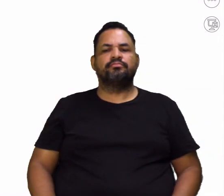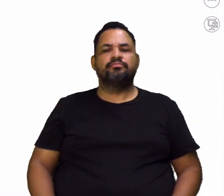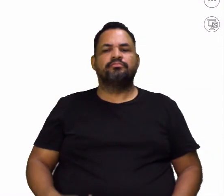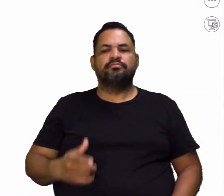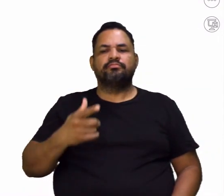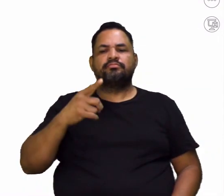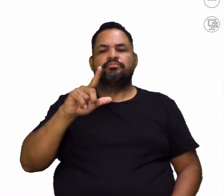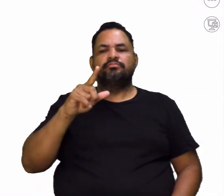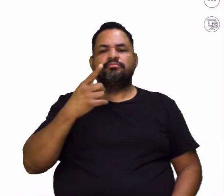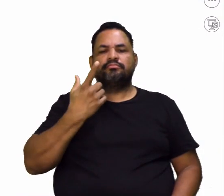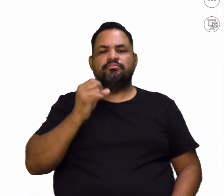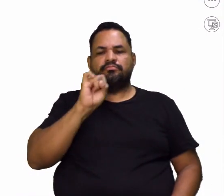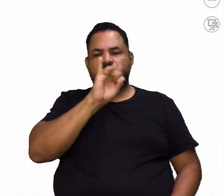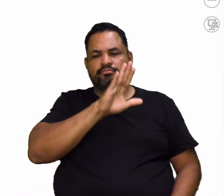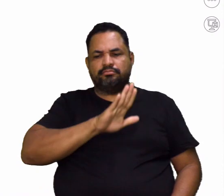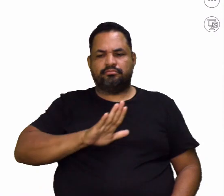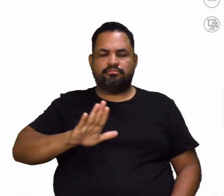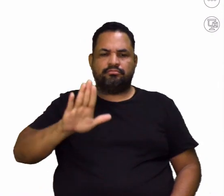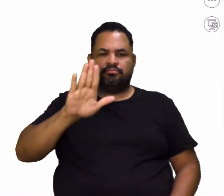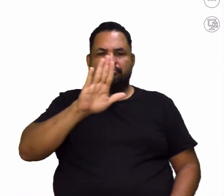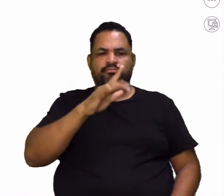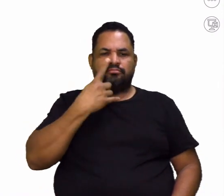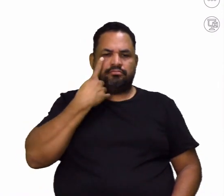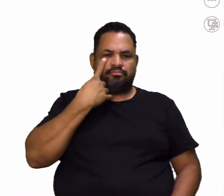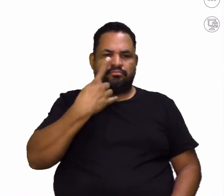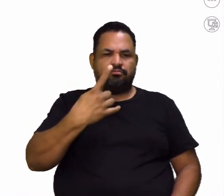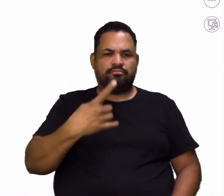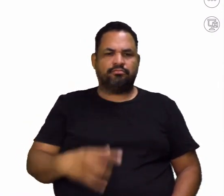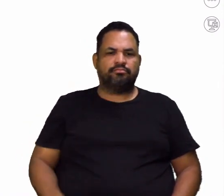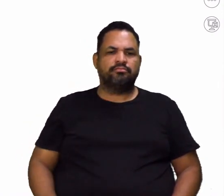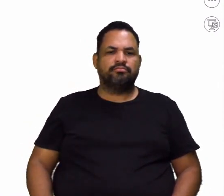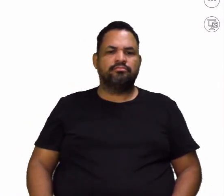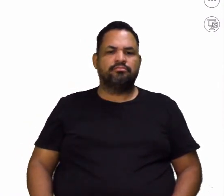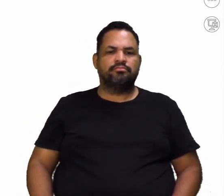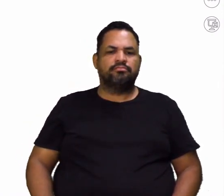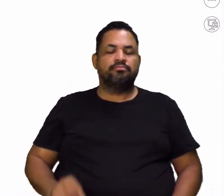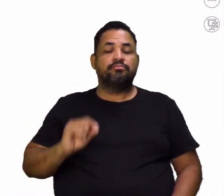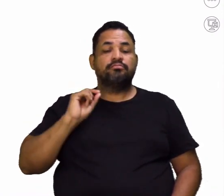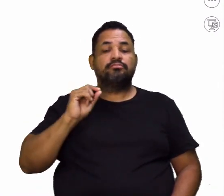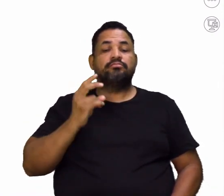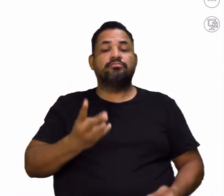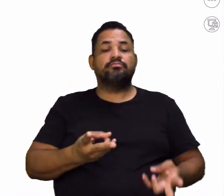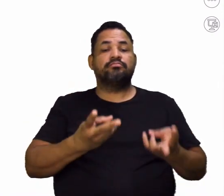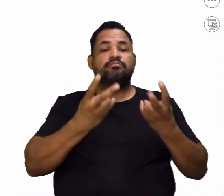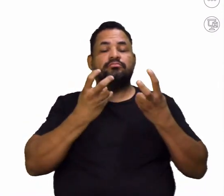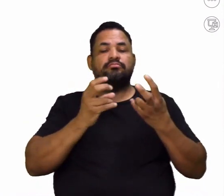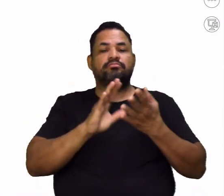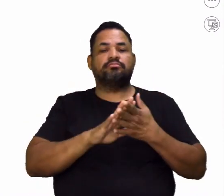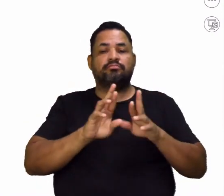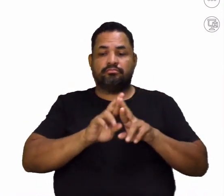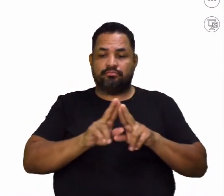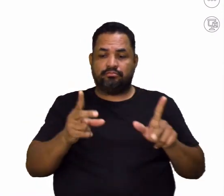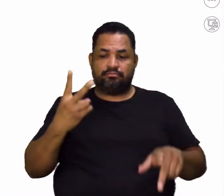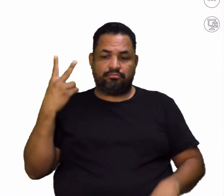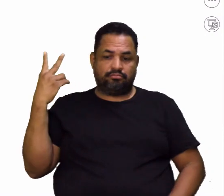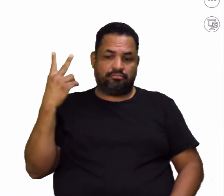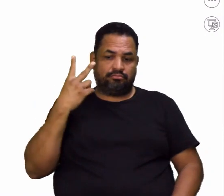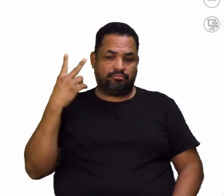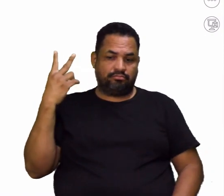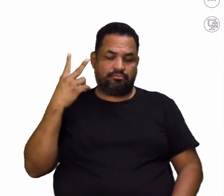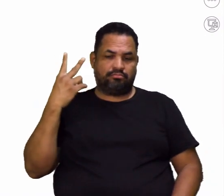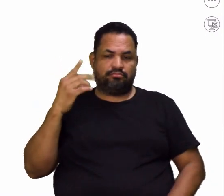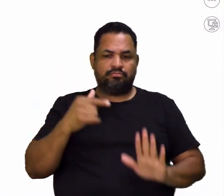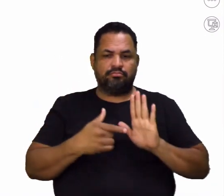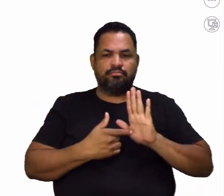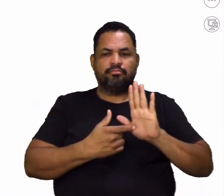essa imagem aqui ó olha olha bem que que você vê são duas obras diferentes mas